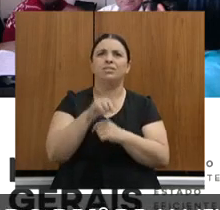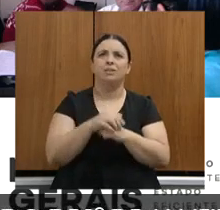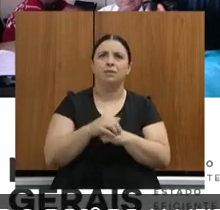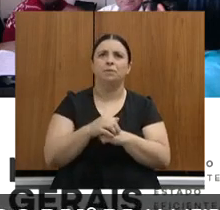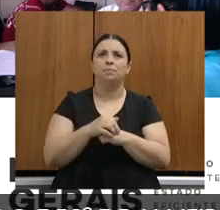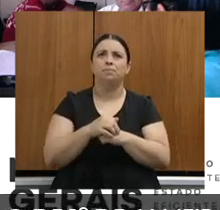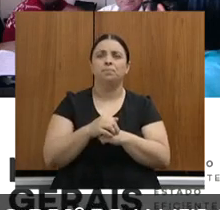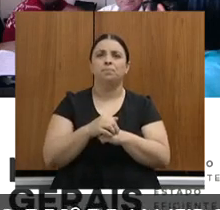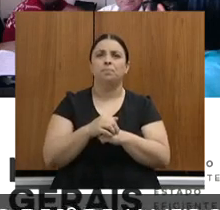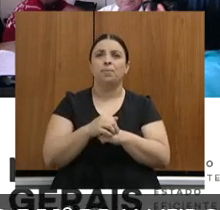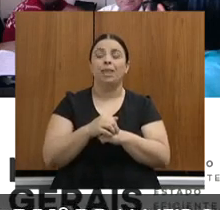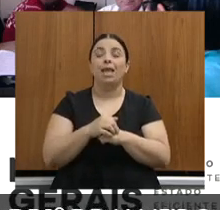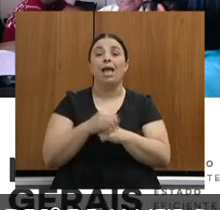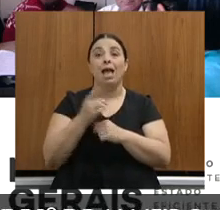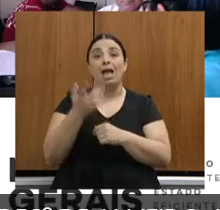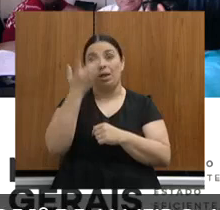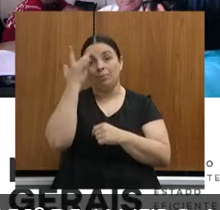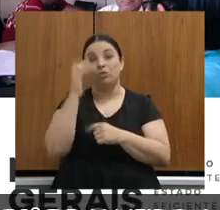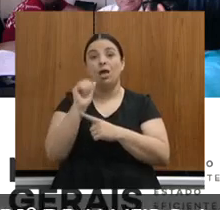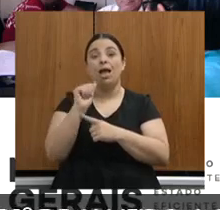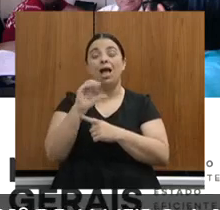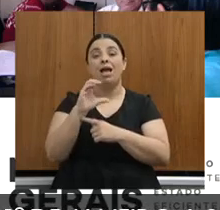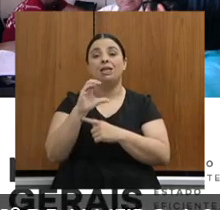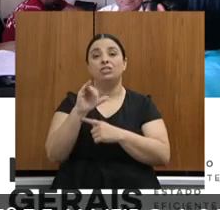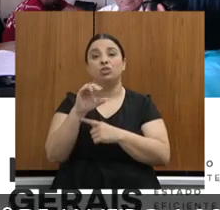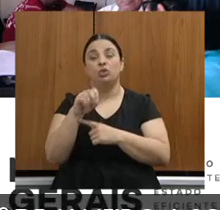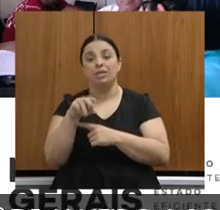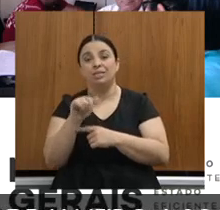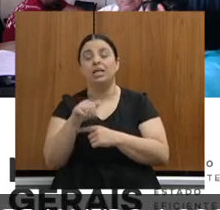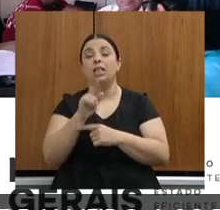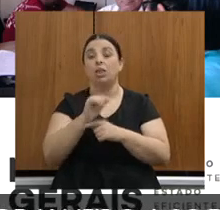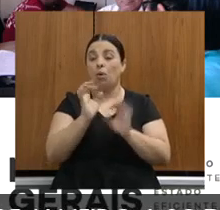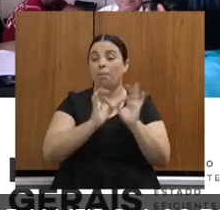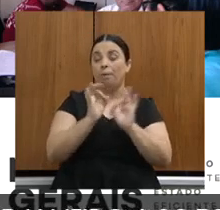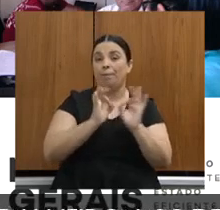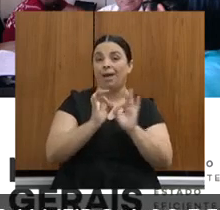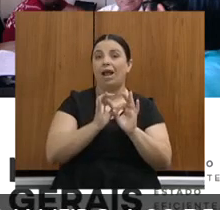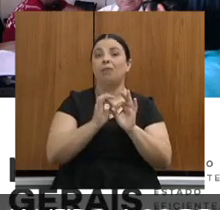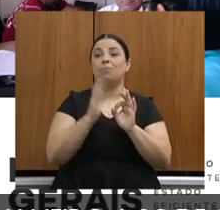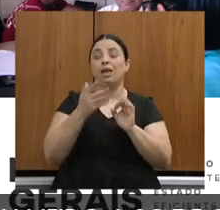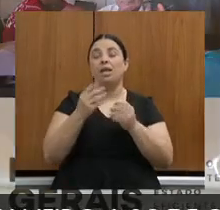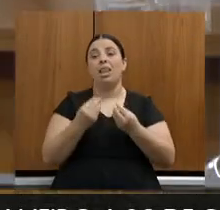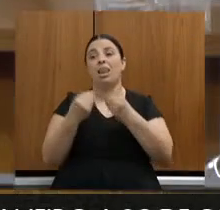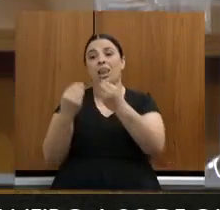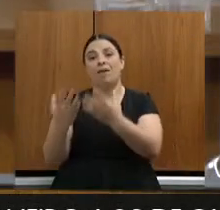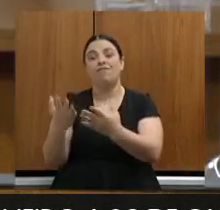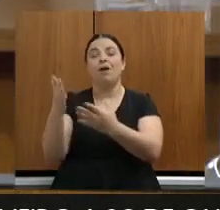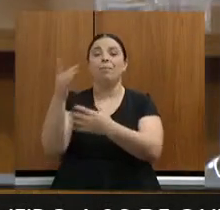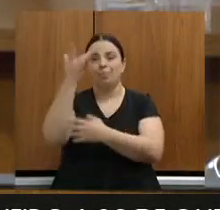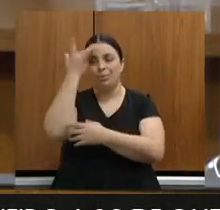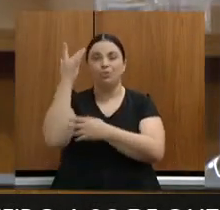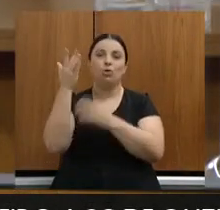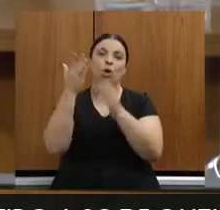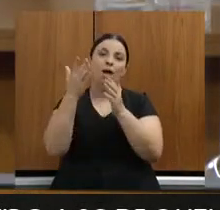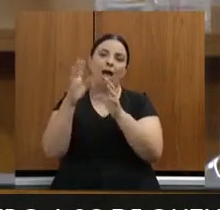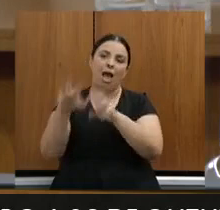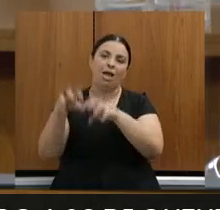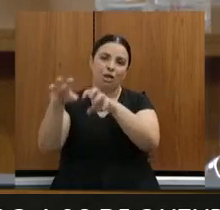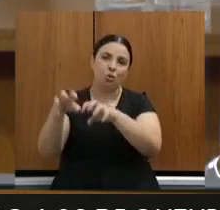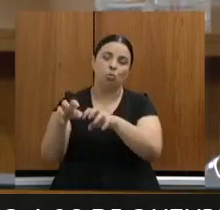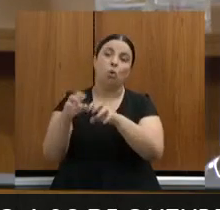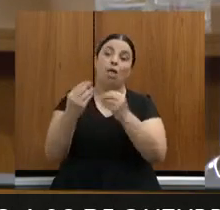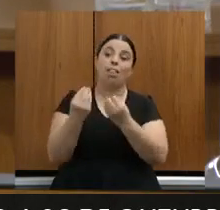acionistas estão sendo então preparados para levar essa necessidade essas informações aos agricultores também